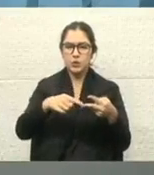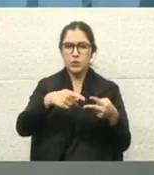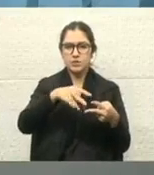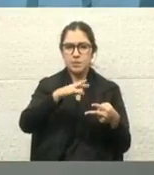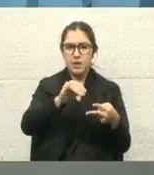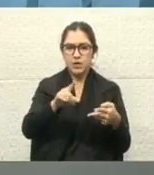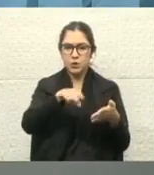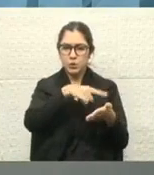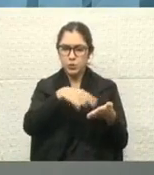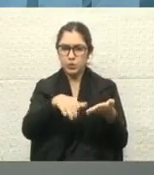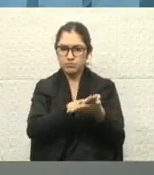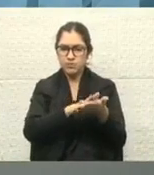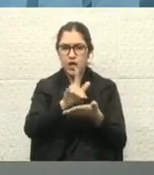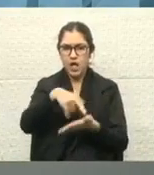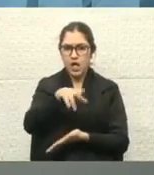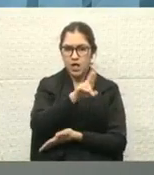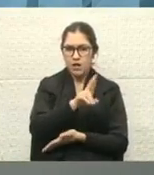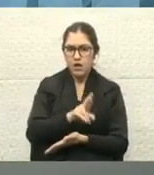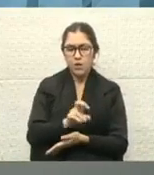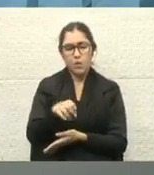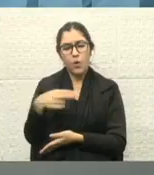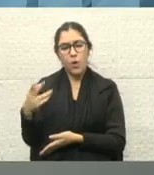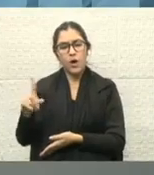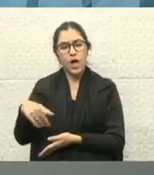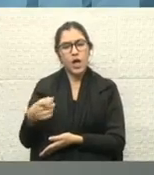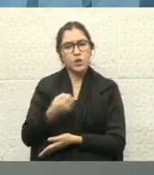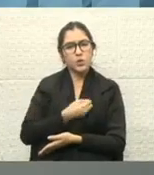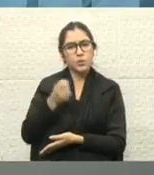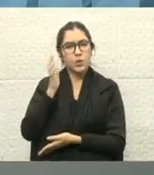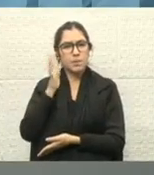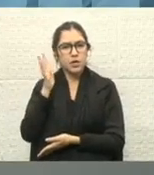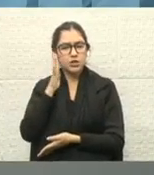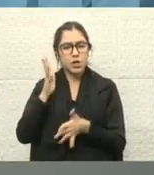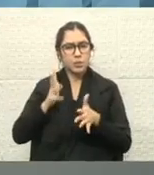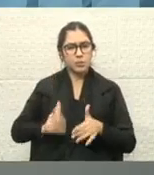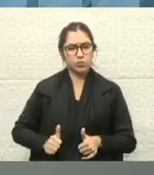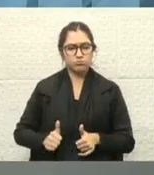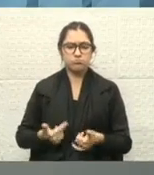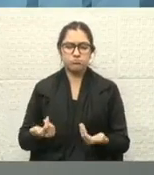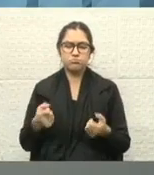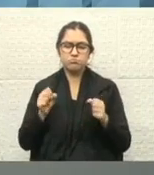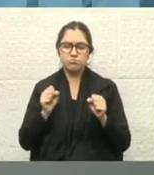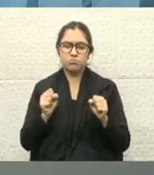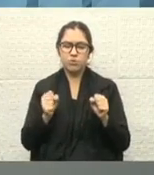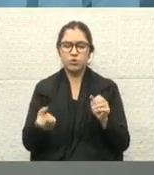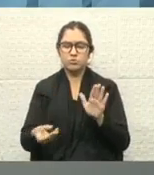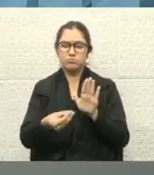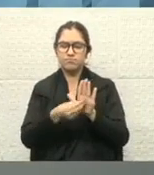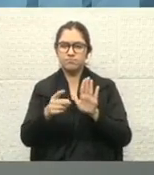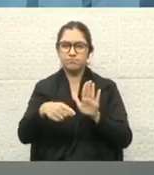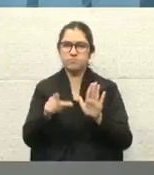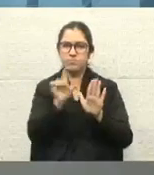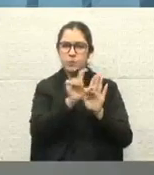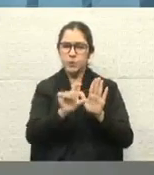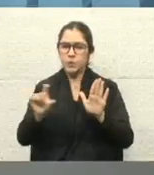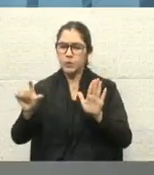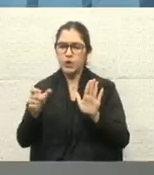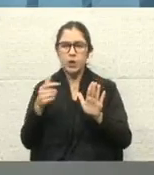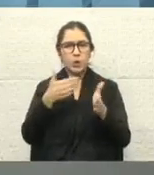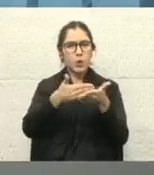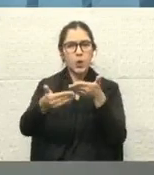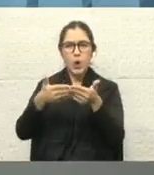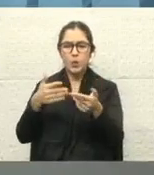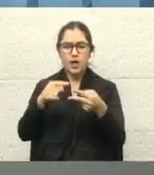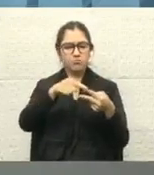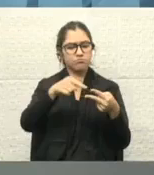não nulas, se ele é um número real ou se ele é um número imaginário puro. Então, nós podemos empregar essa expressão para qualquer